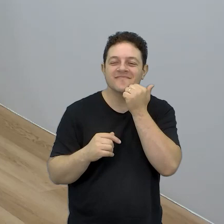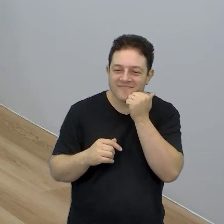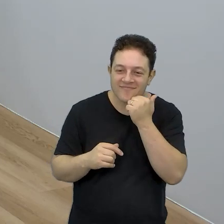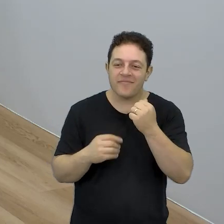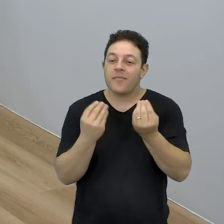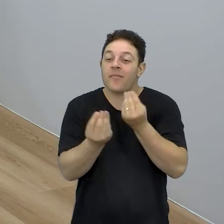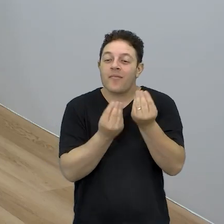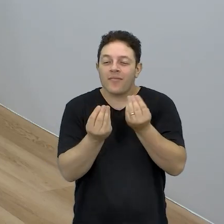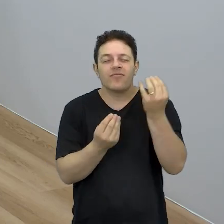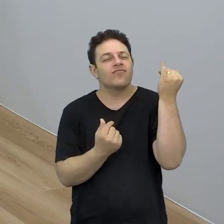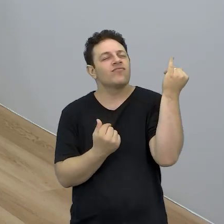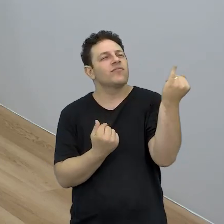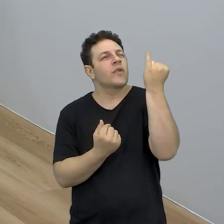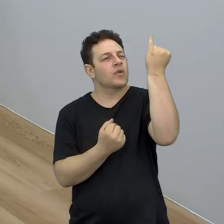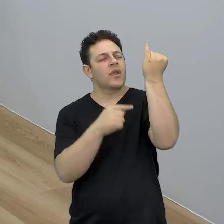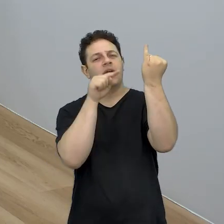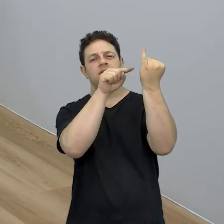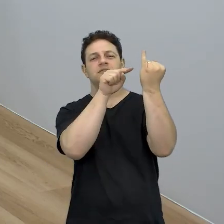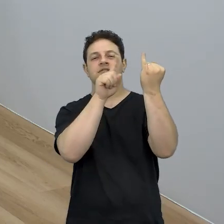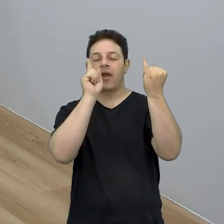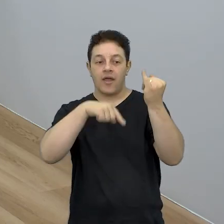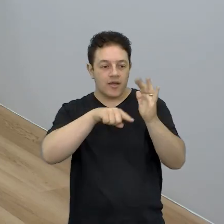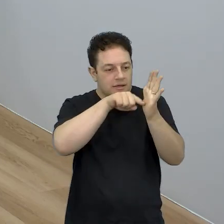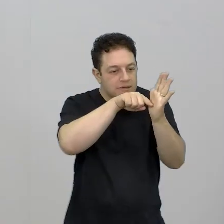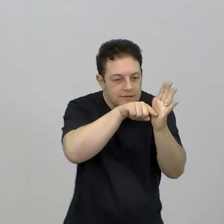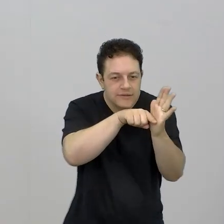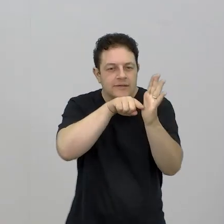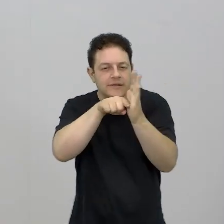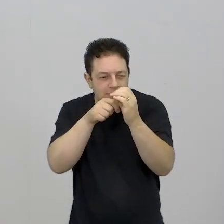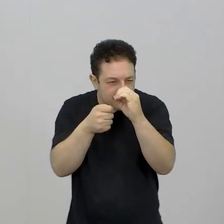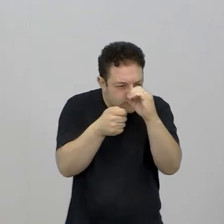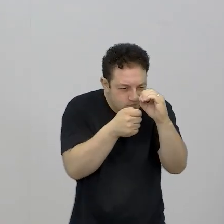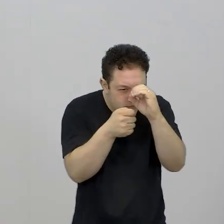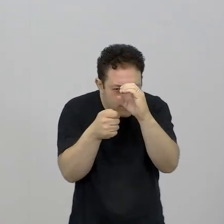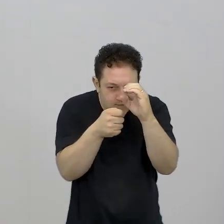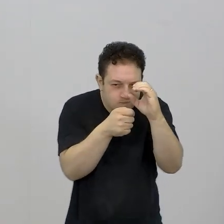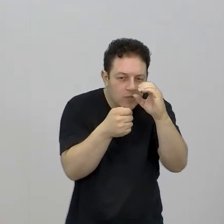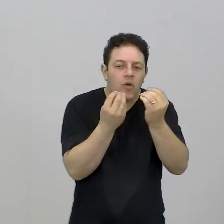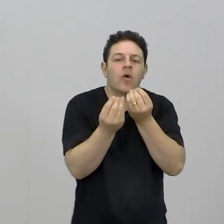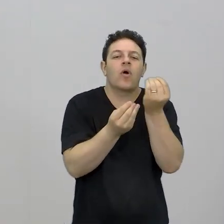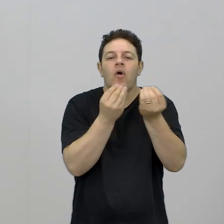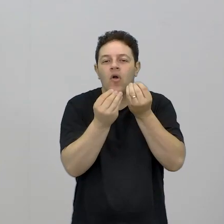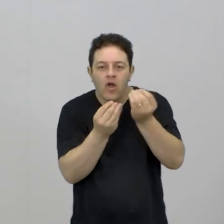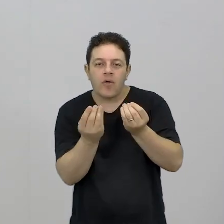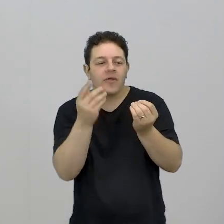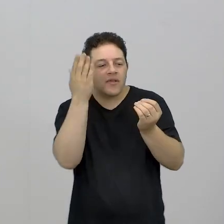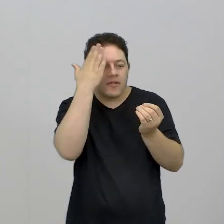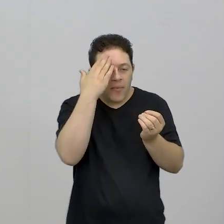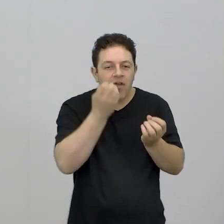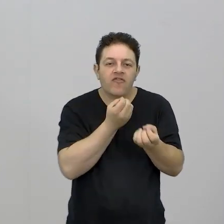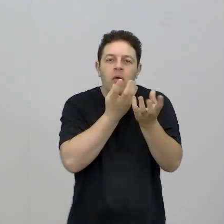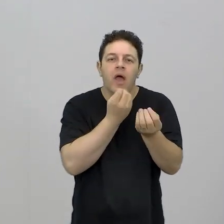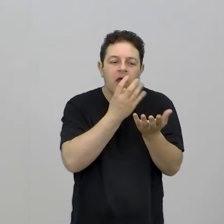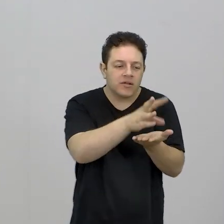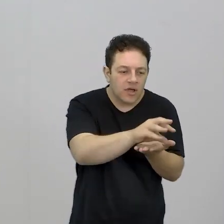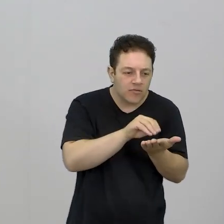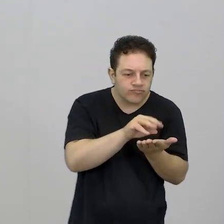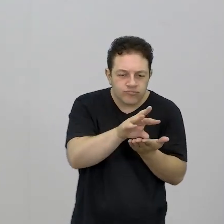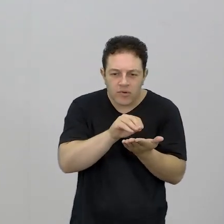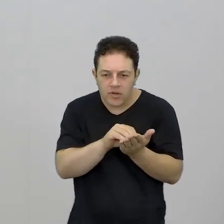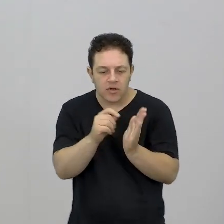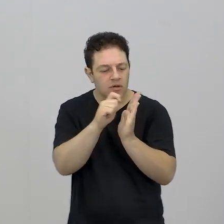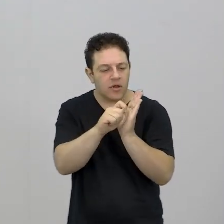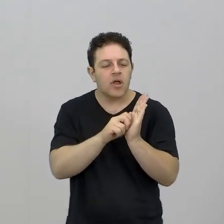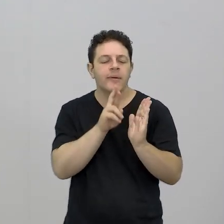a presença, então, da pesquisa, do método científico, da coleta de dados, coleta